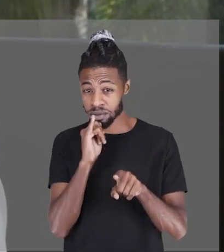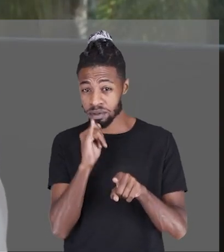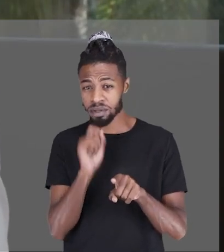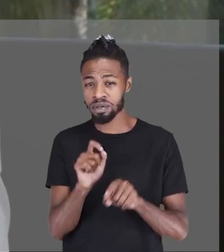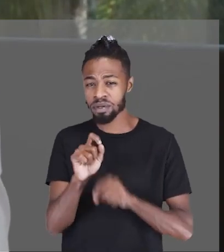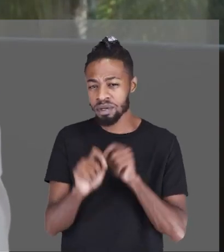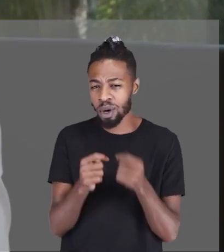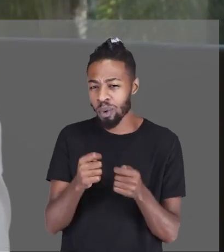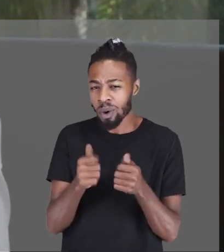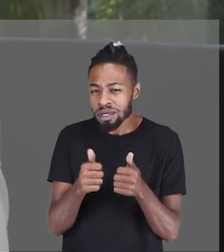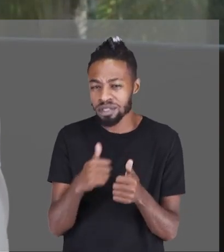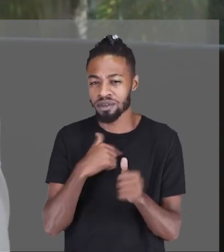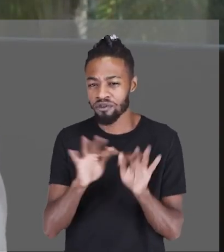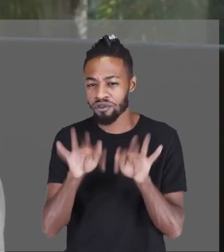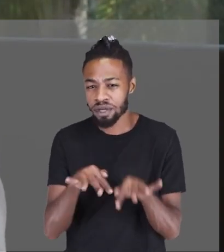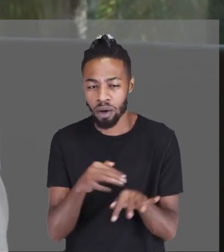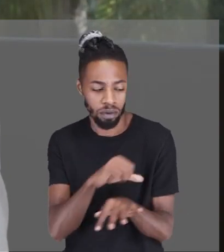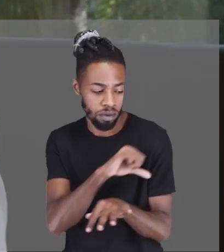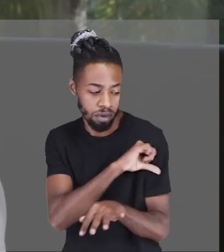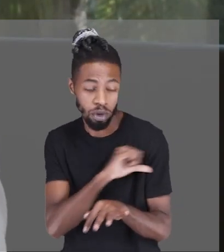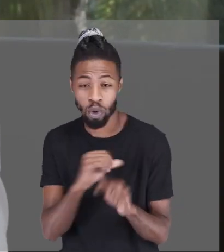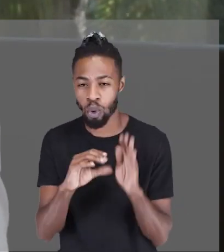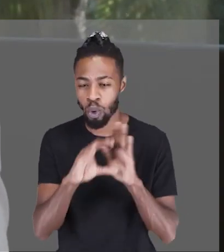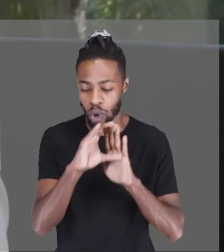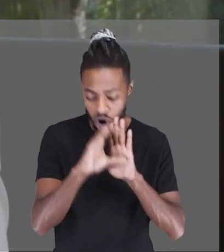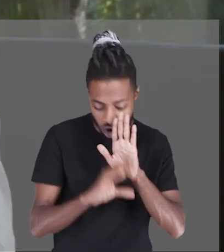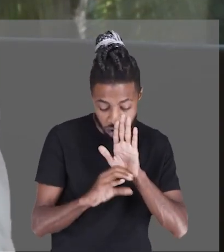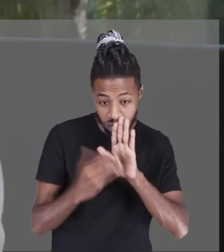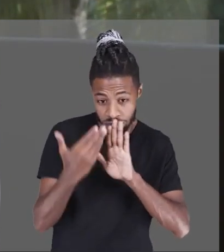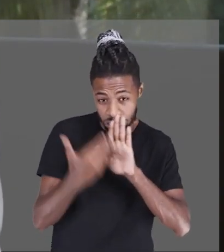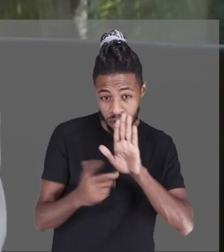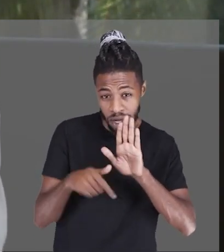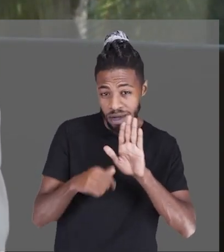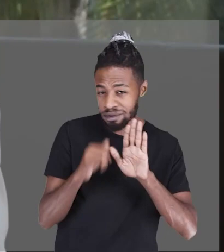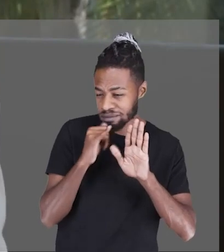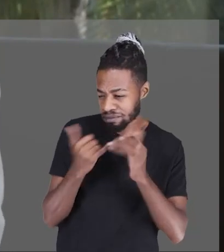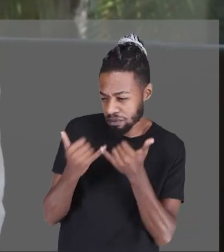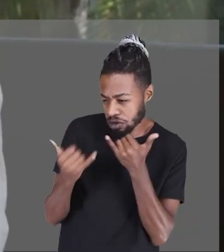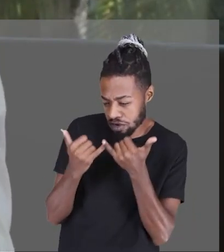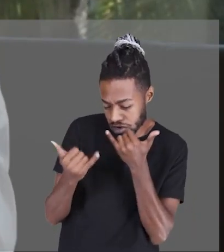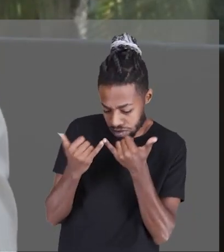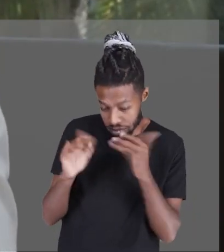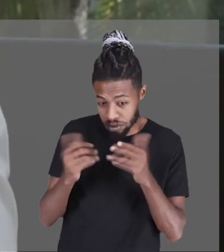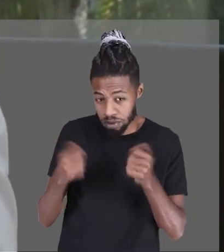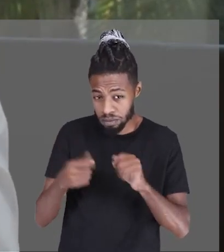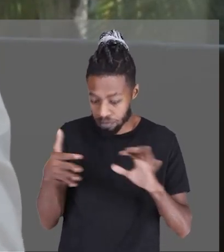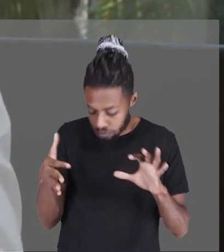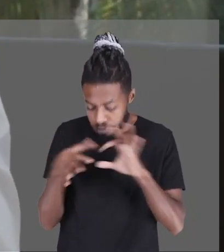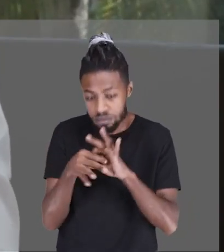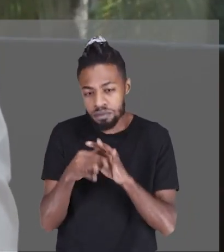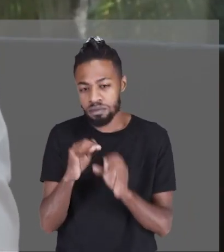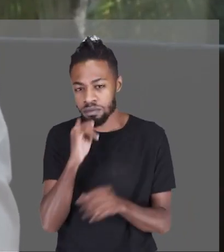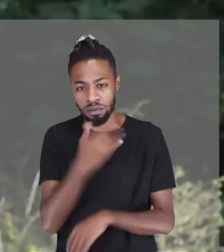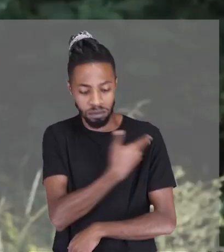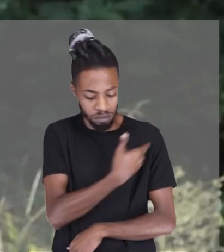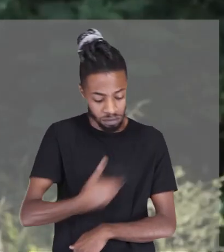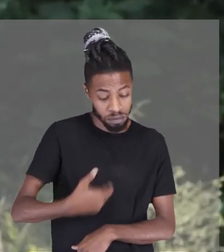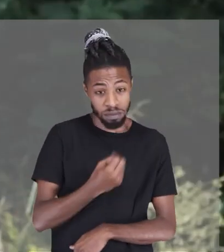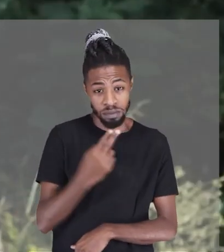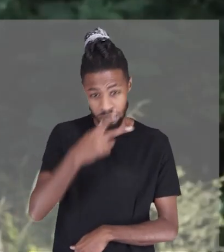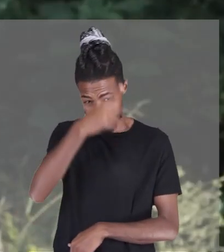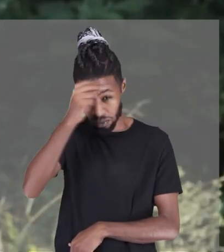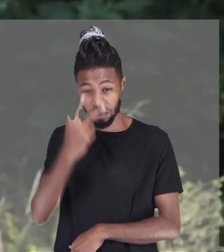dos anos finais, mesmo que o currículo não seja estritamente similar, mas tem que ter um diálogo.